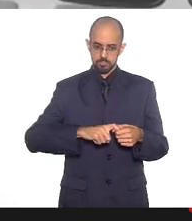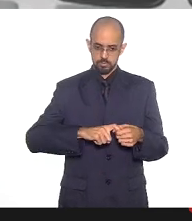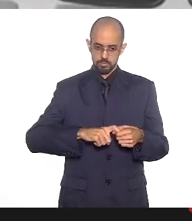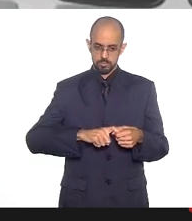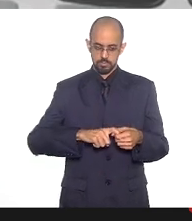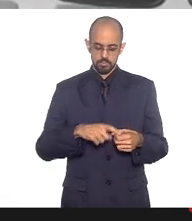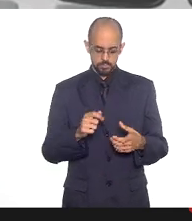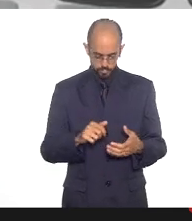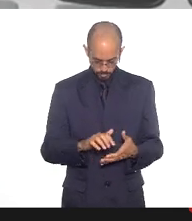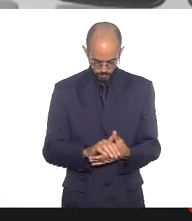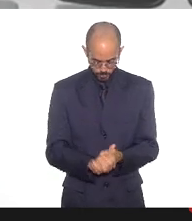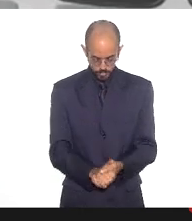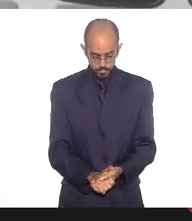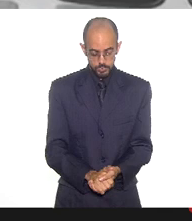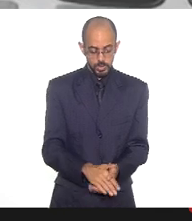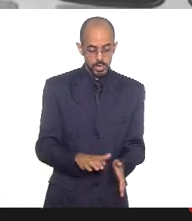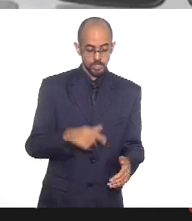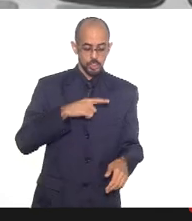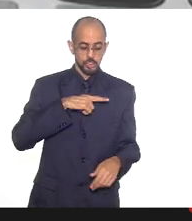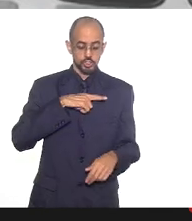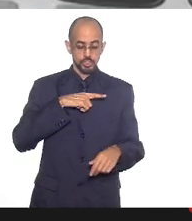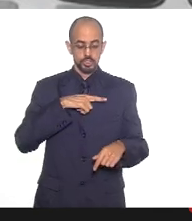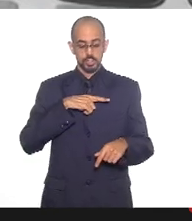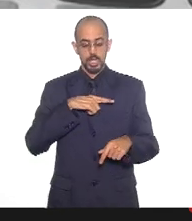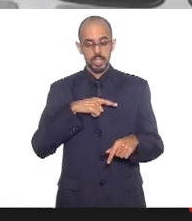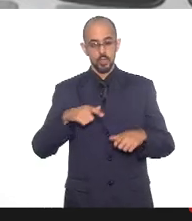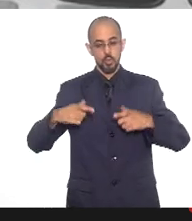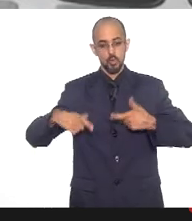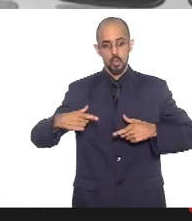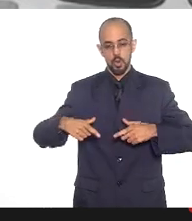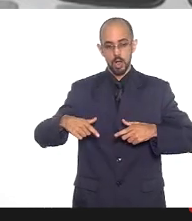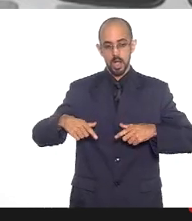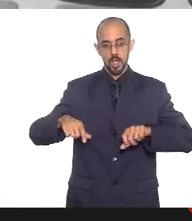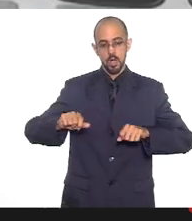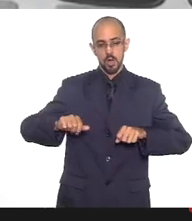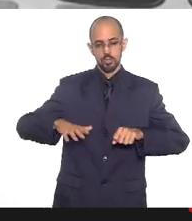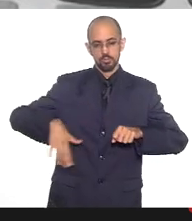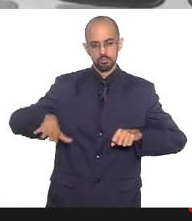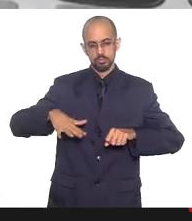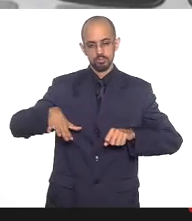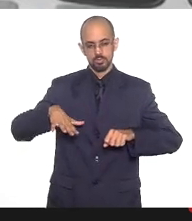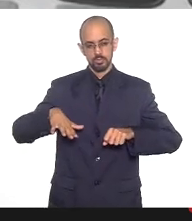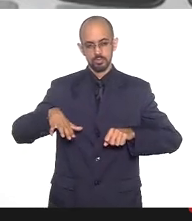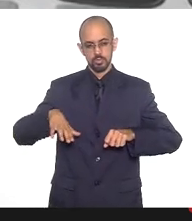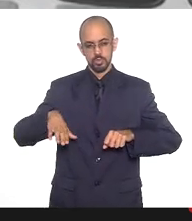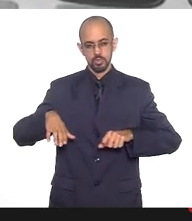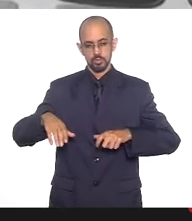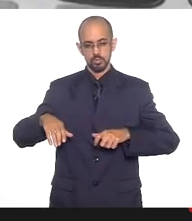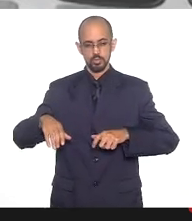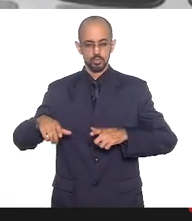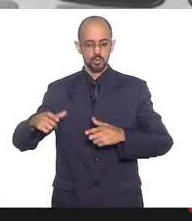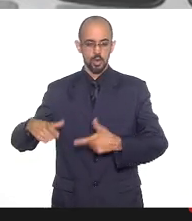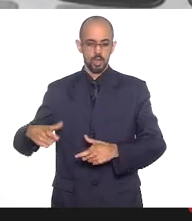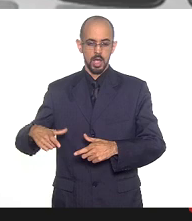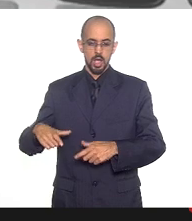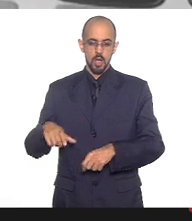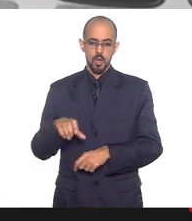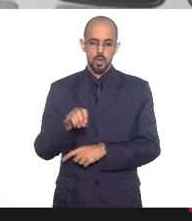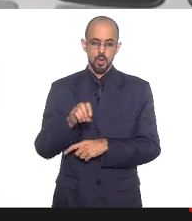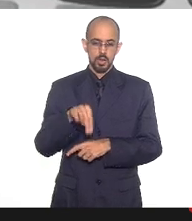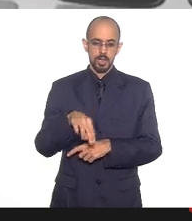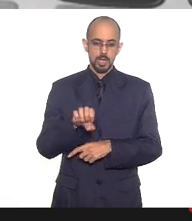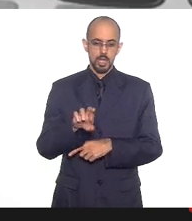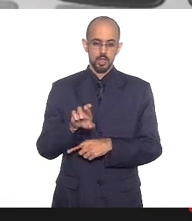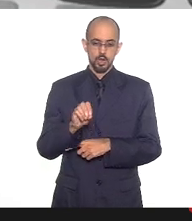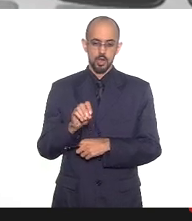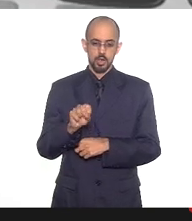temos, enfim, a jazida que se estende por uma área também de seção onerosa, cuja titularidade na exploração é